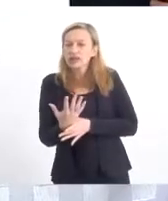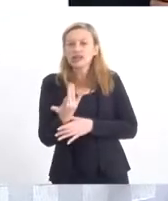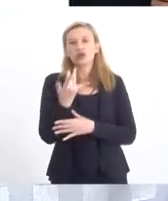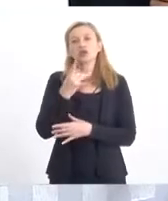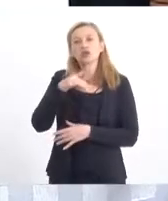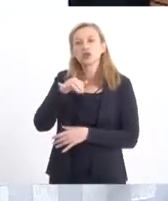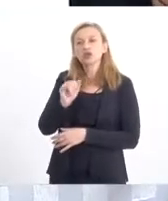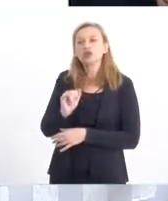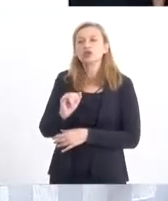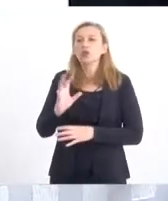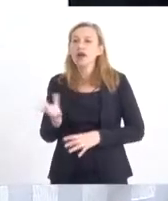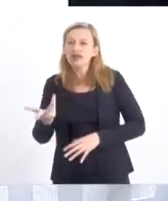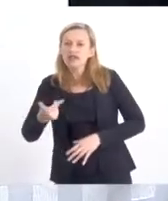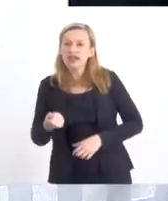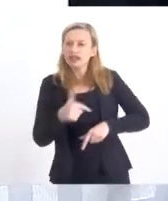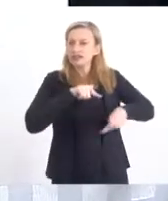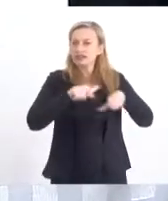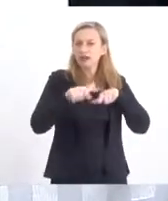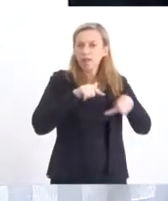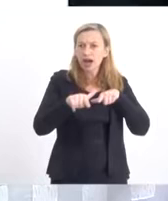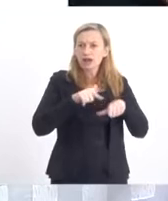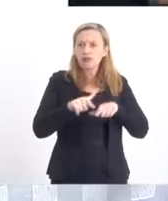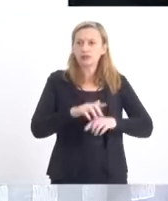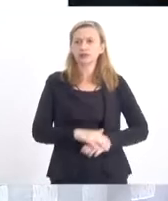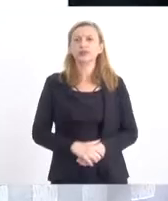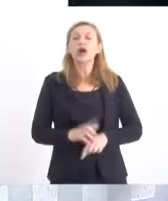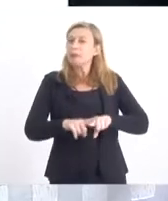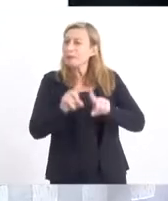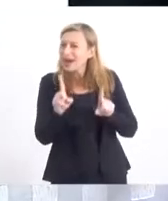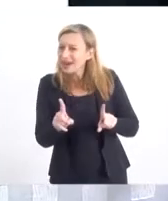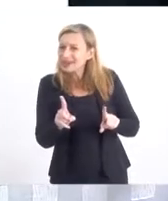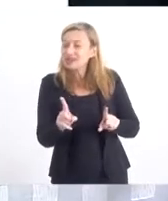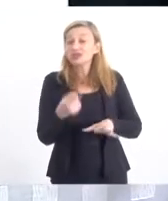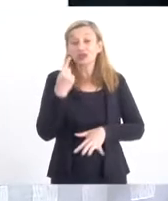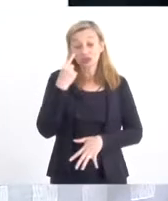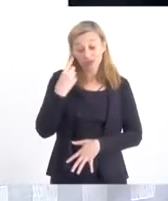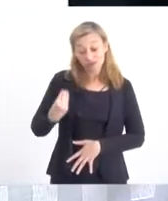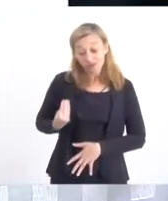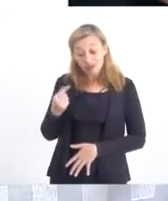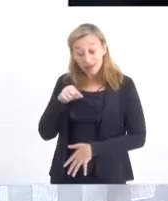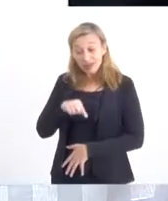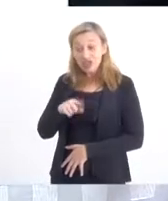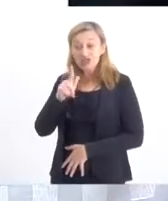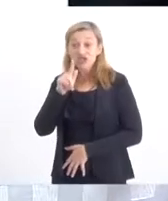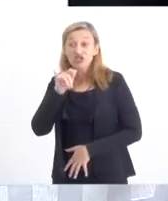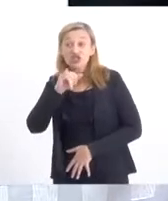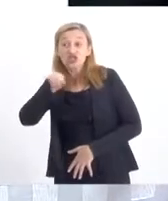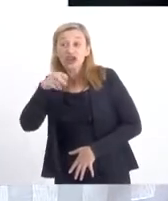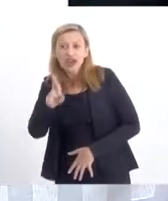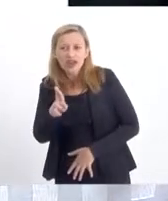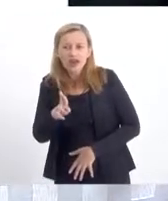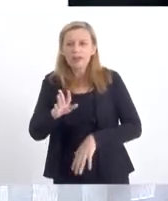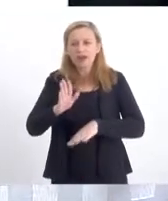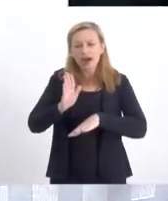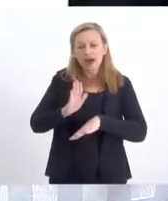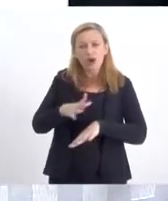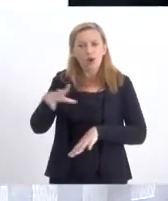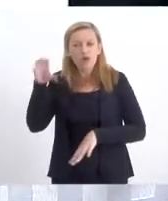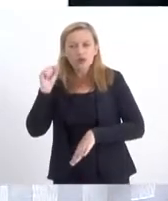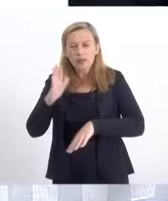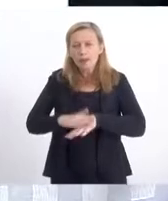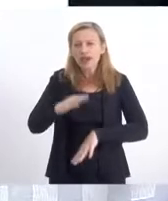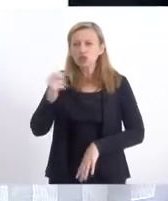qualificada, que foi uma demanda grande. Mas a gente veio aqui, Jair, para ouvir mais do que falar.